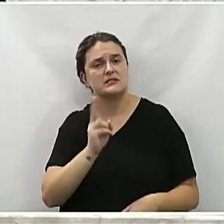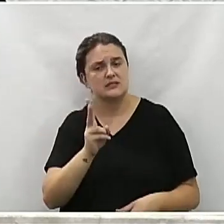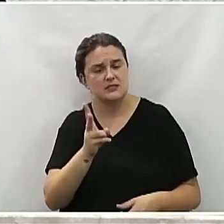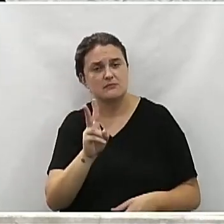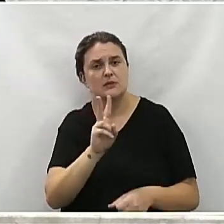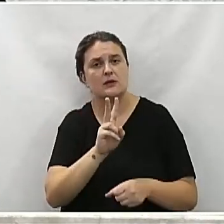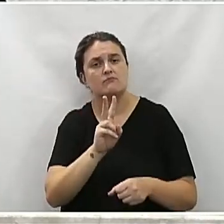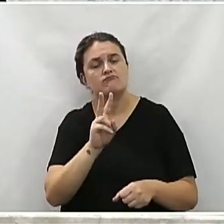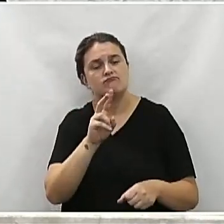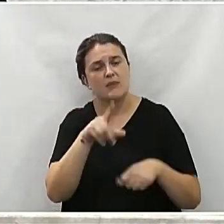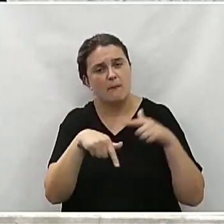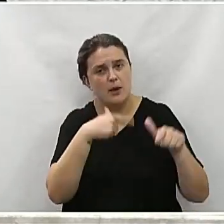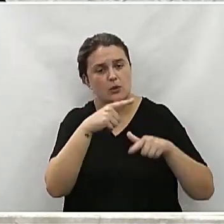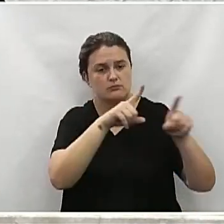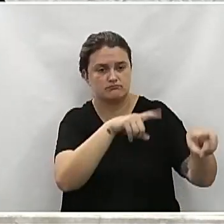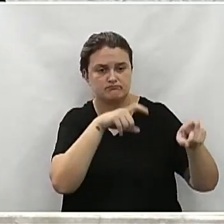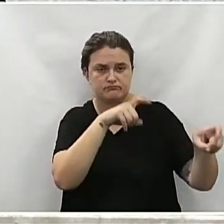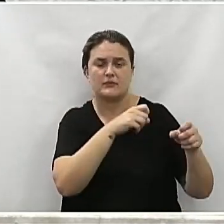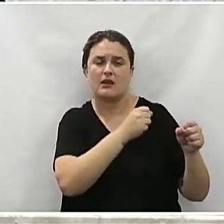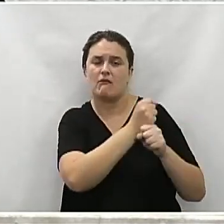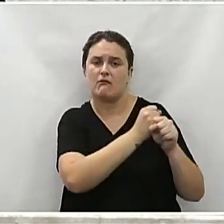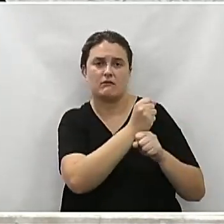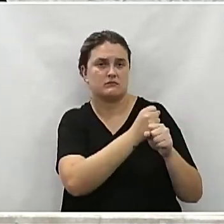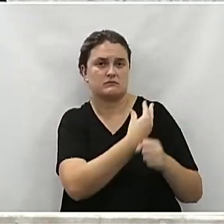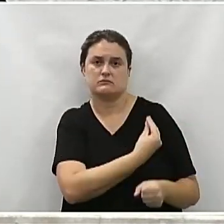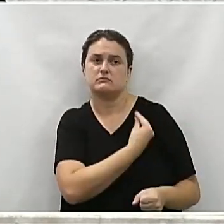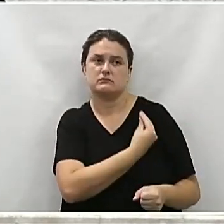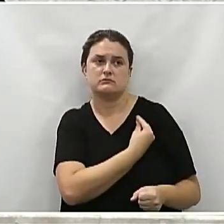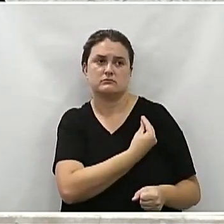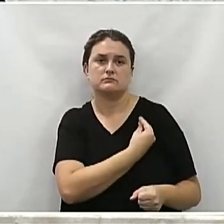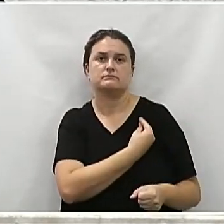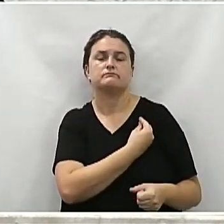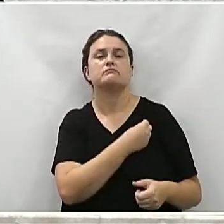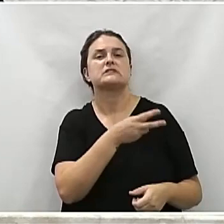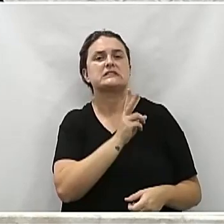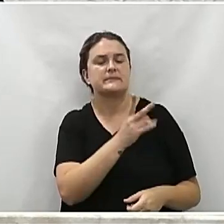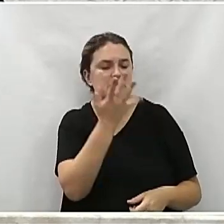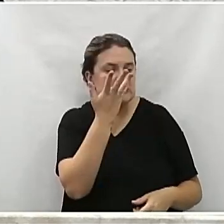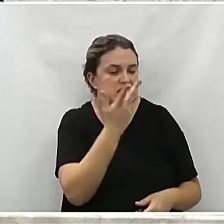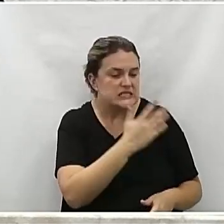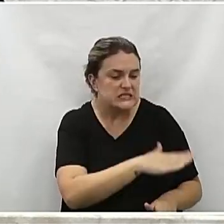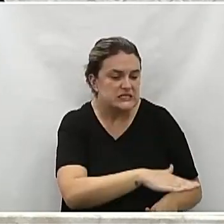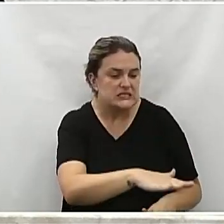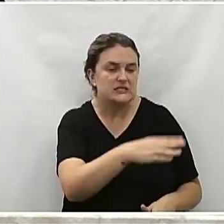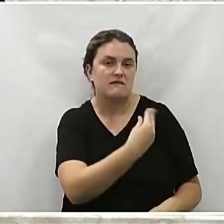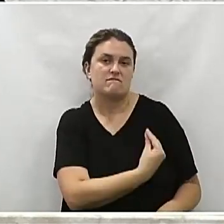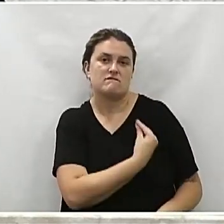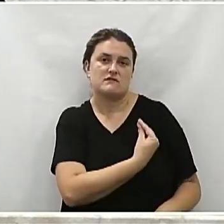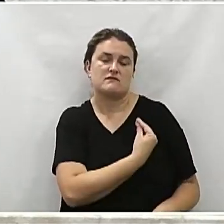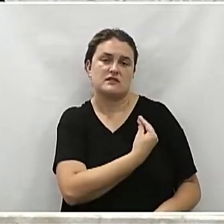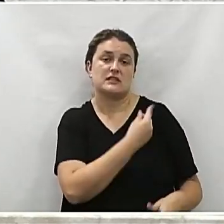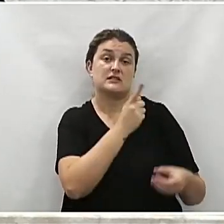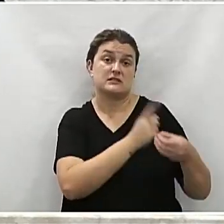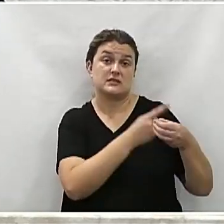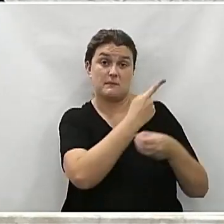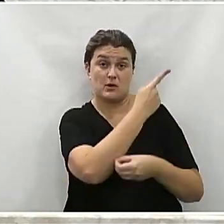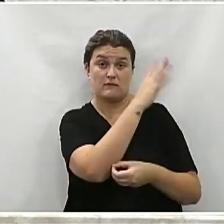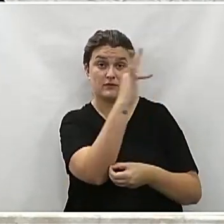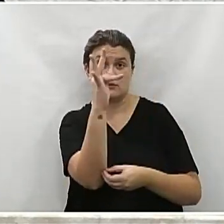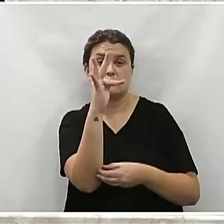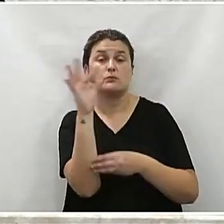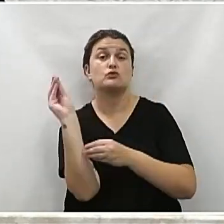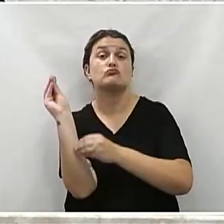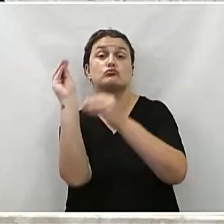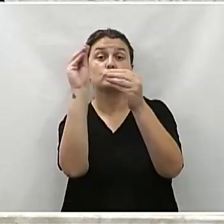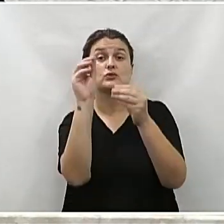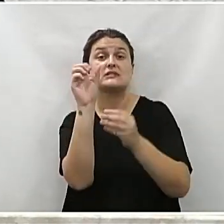-se à agricultura ao longo de sua vida. Depois de passar sua infância no interior de Paulo Frontin, João mudou-se para o bairro São